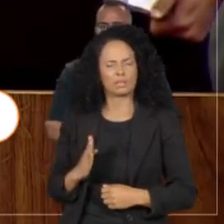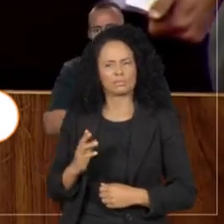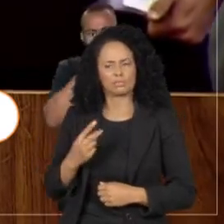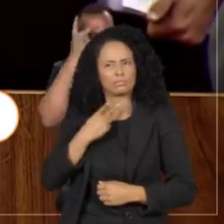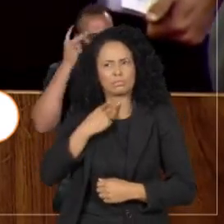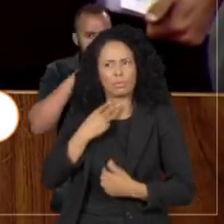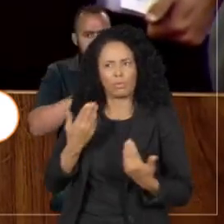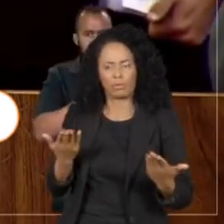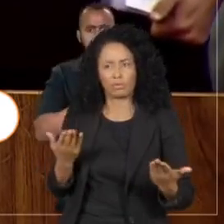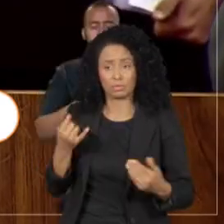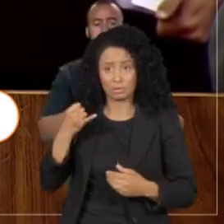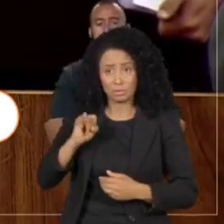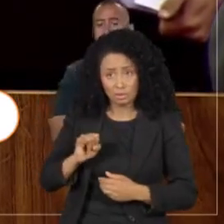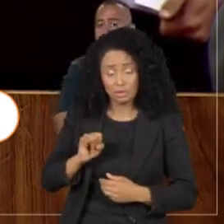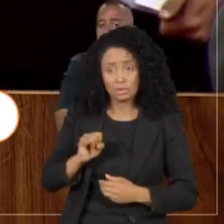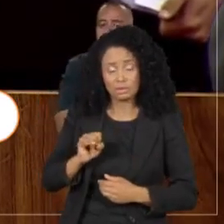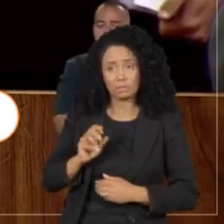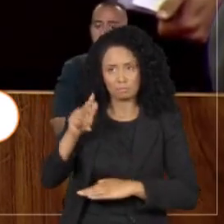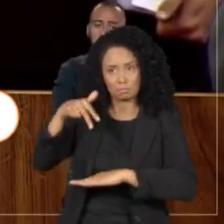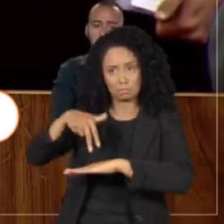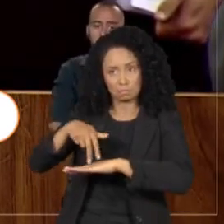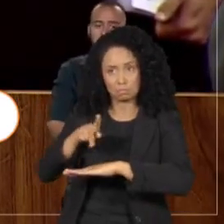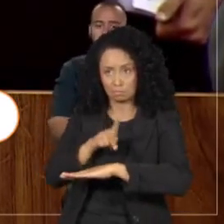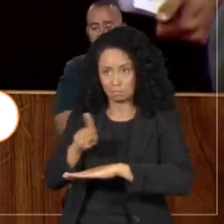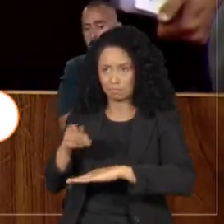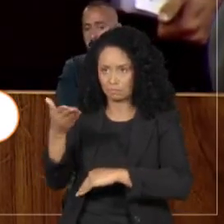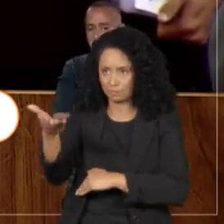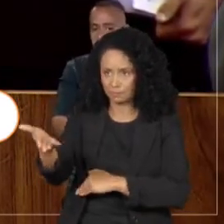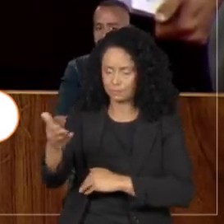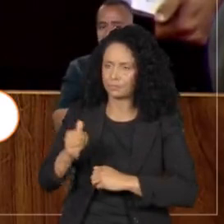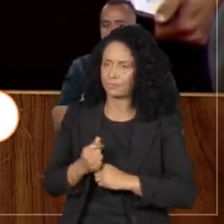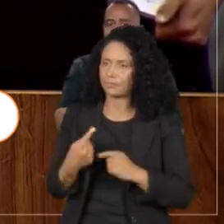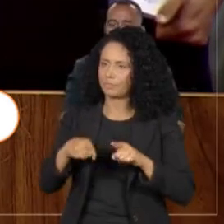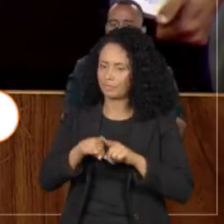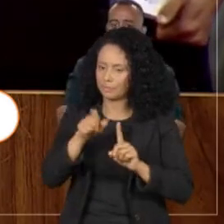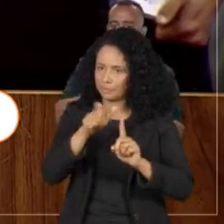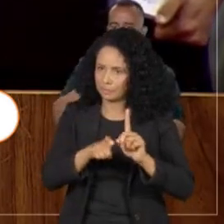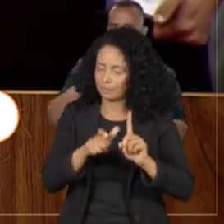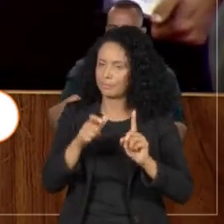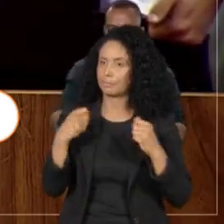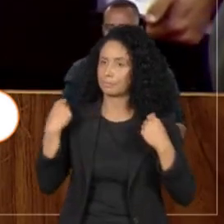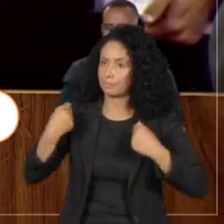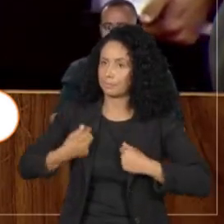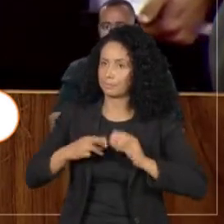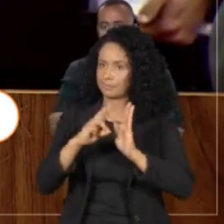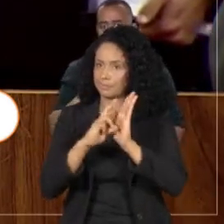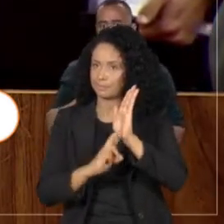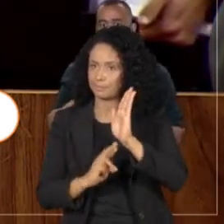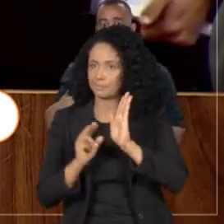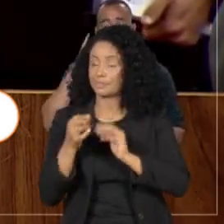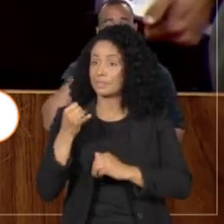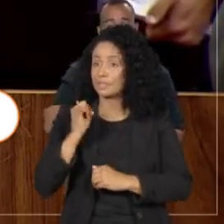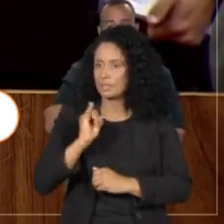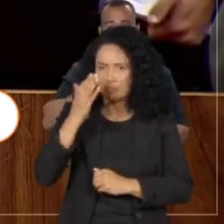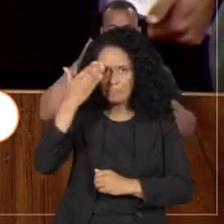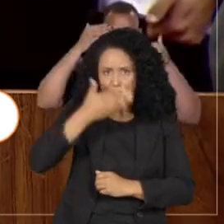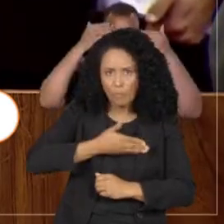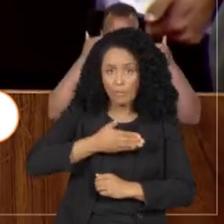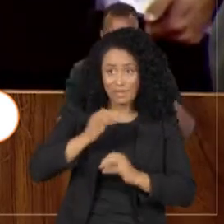alguma forma, senhor presidente, senhor, especialmente o senhor ministro relator, que é o corregedor, isto se comprovar